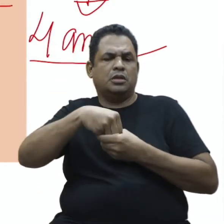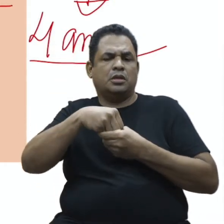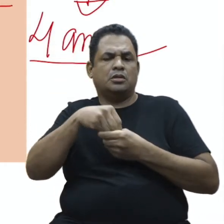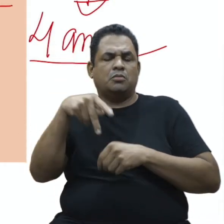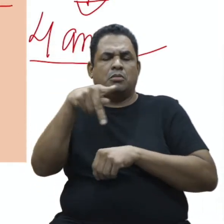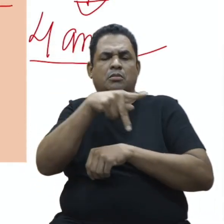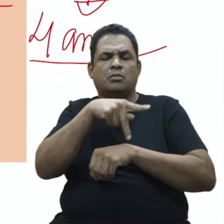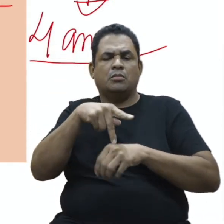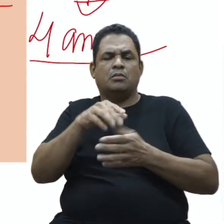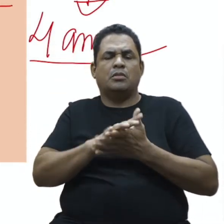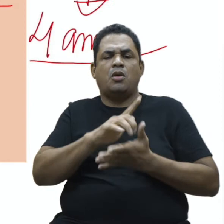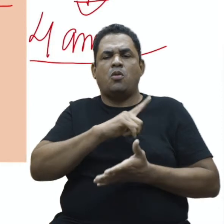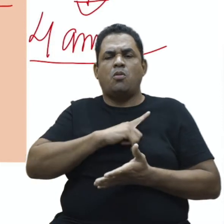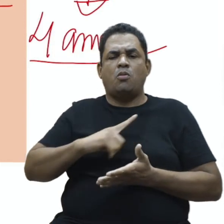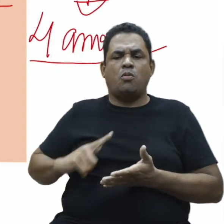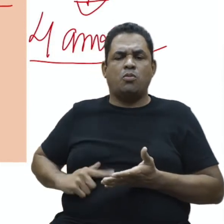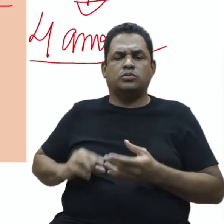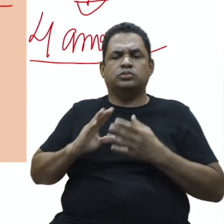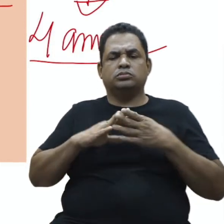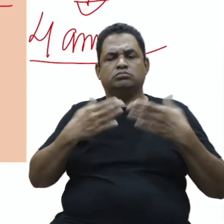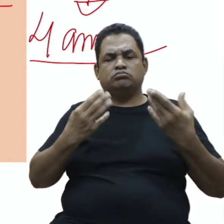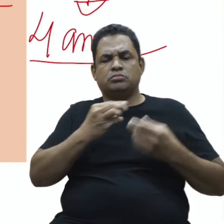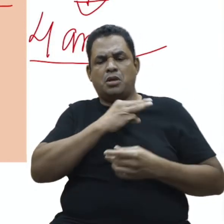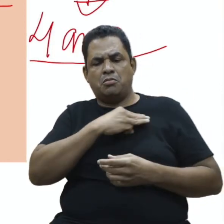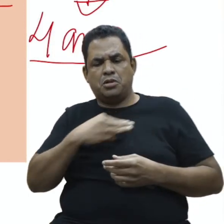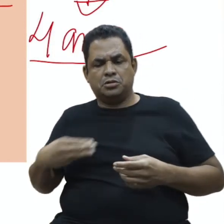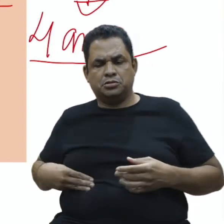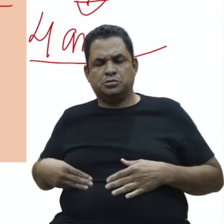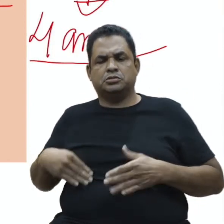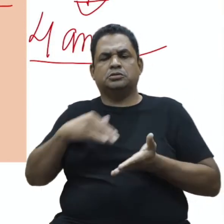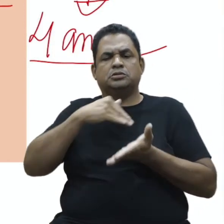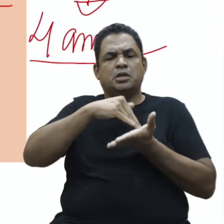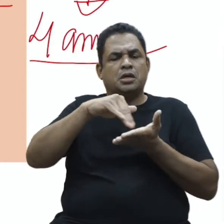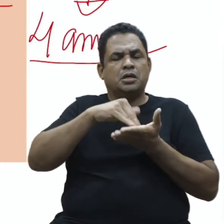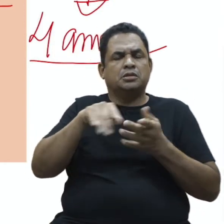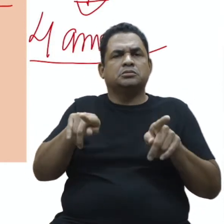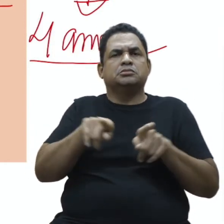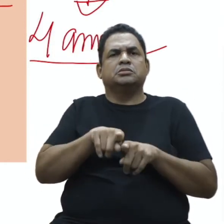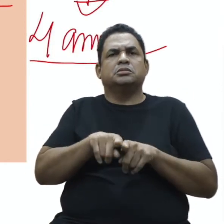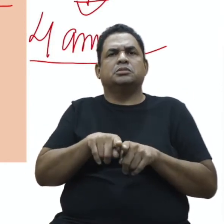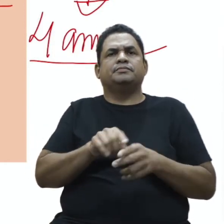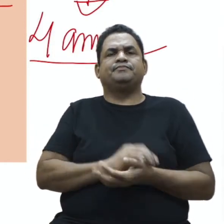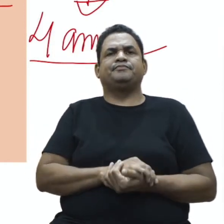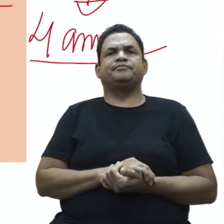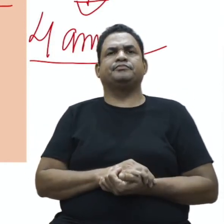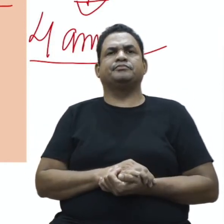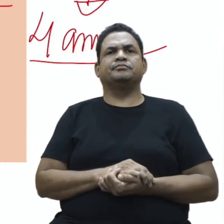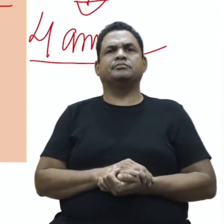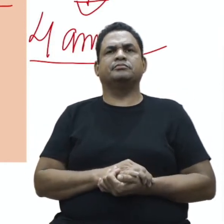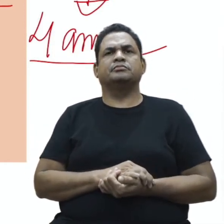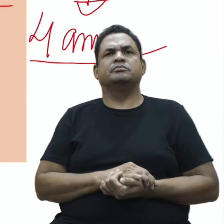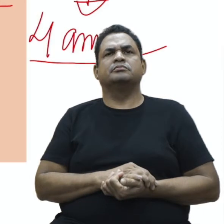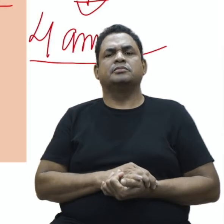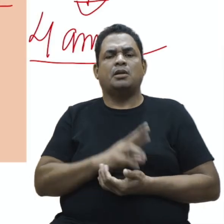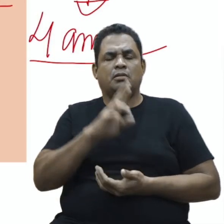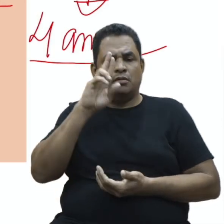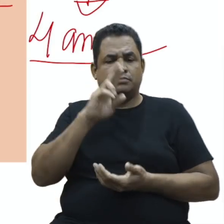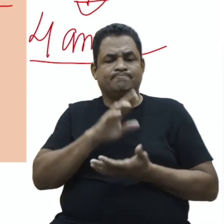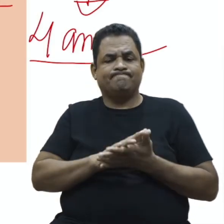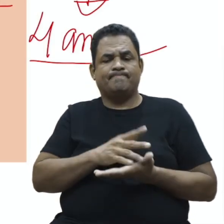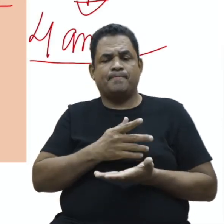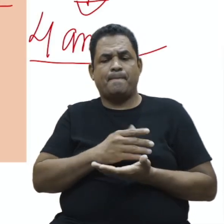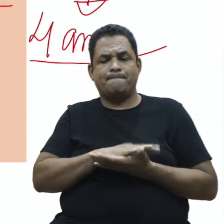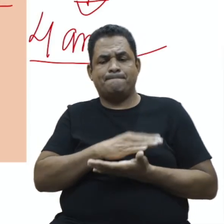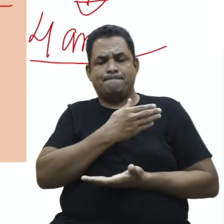do governo, seus ministros, secretários, blá, blá, blá, blá, blá, blá, entendeu? E o presidente, ele tem